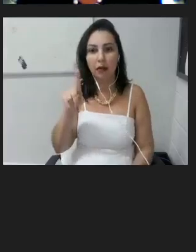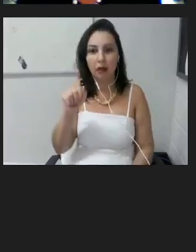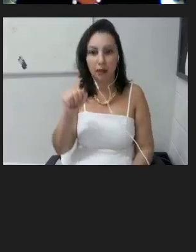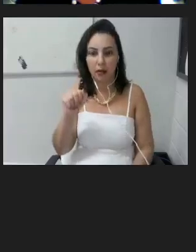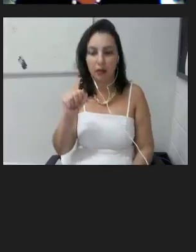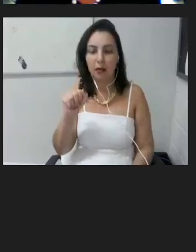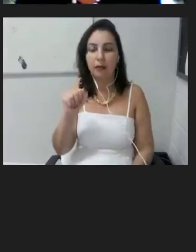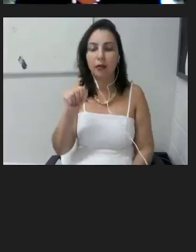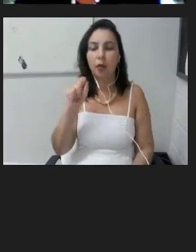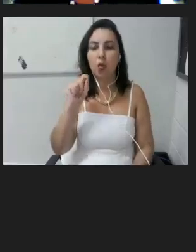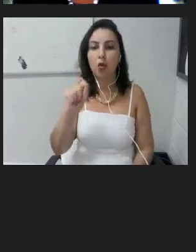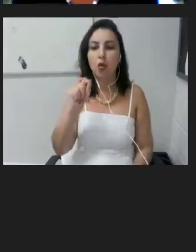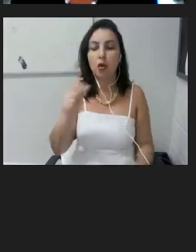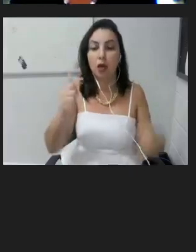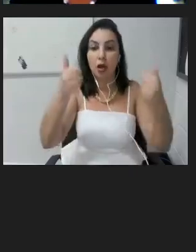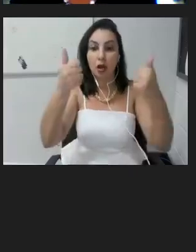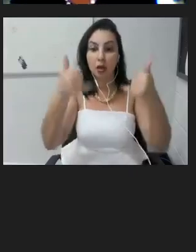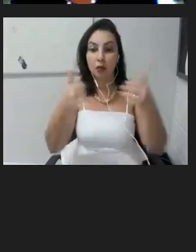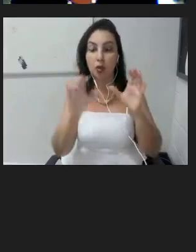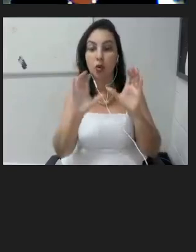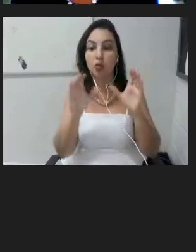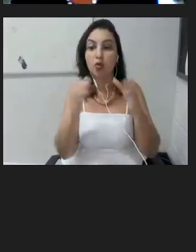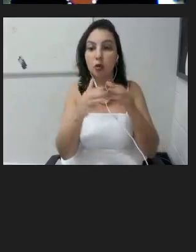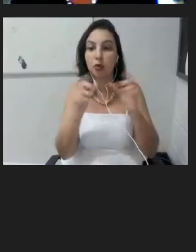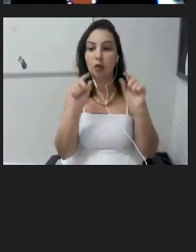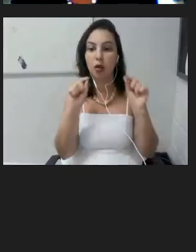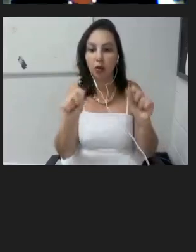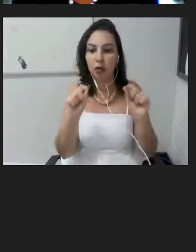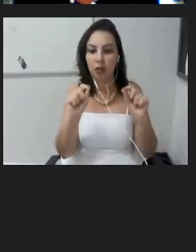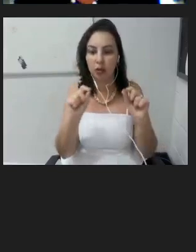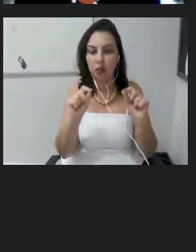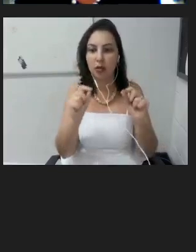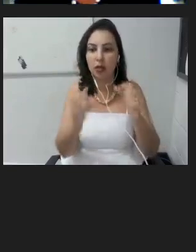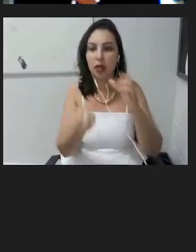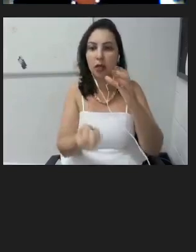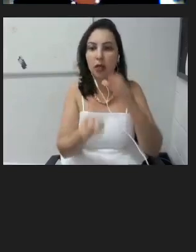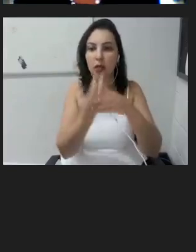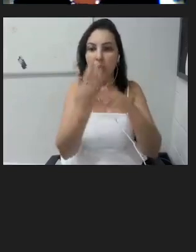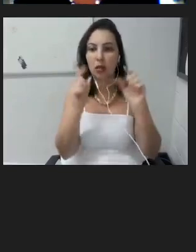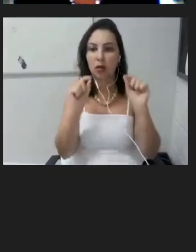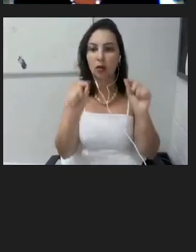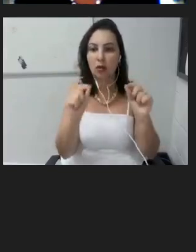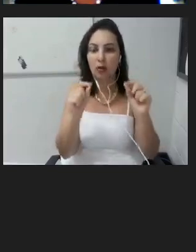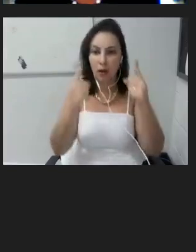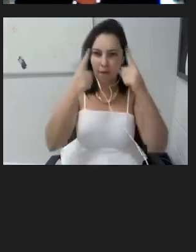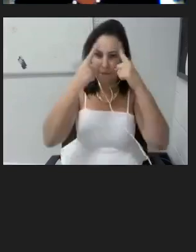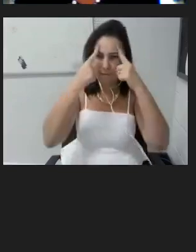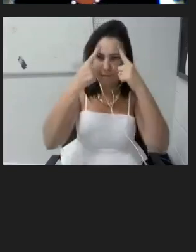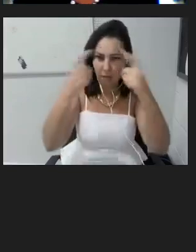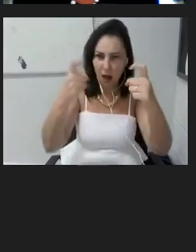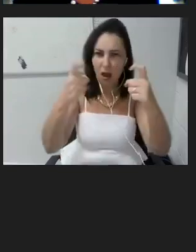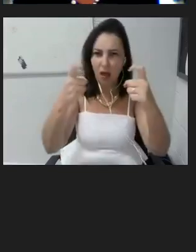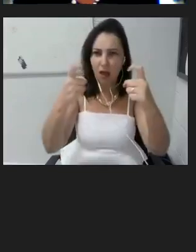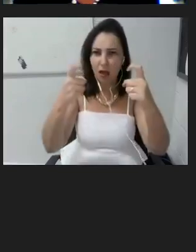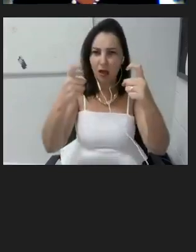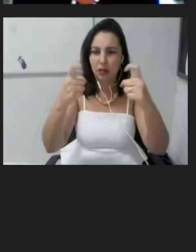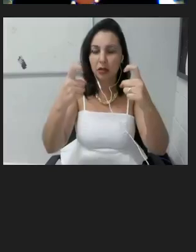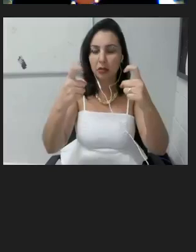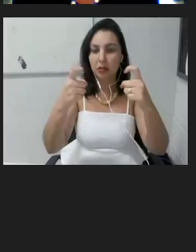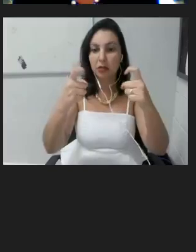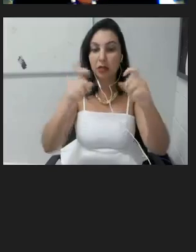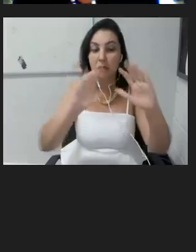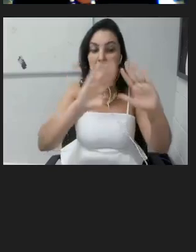que ele tem como origem a questão da violência que vem assolando as nossas